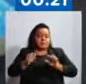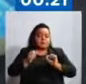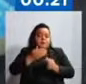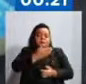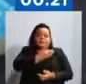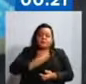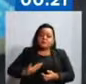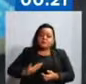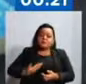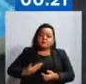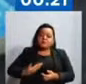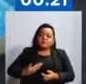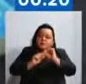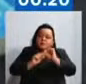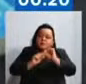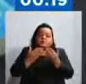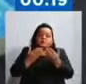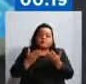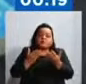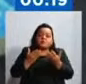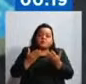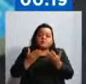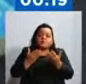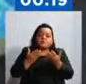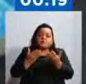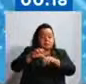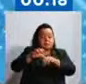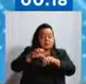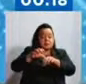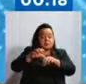Velho na área da educação?